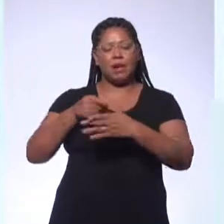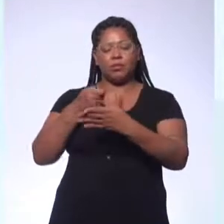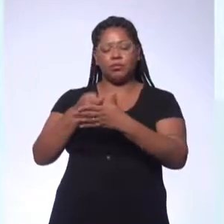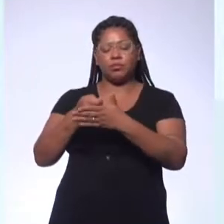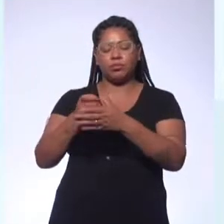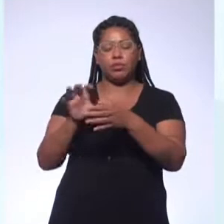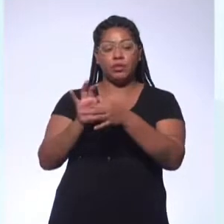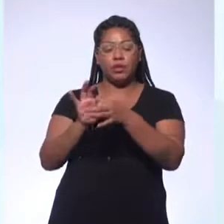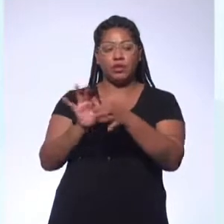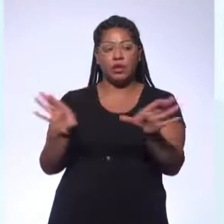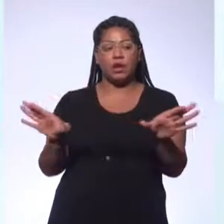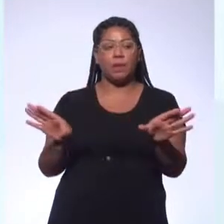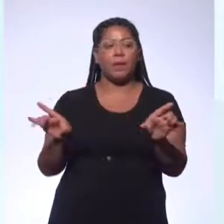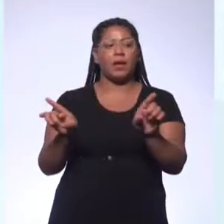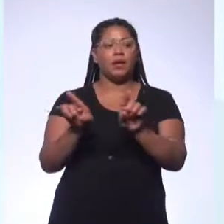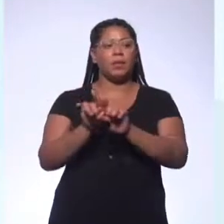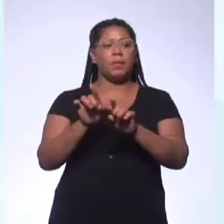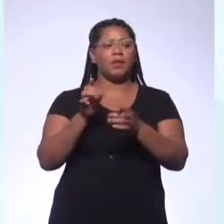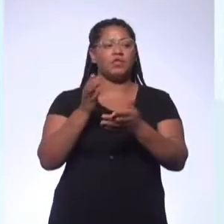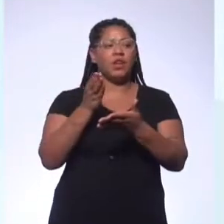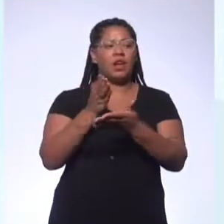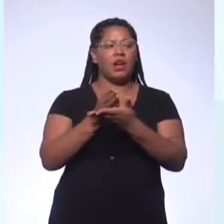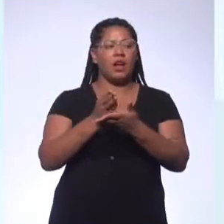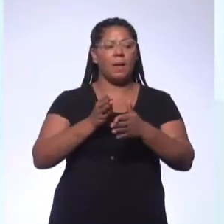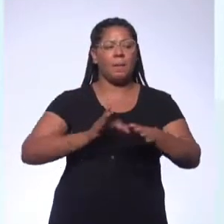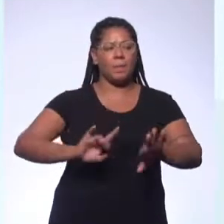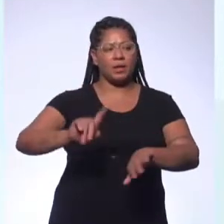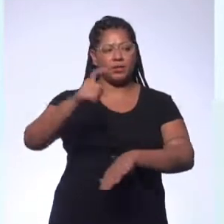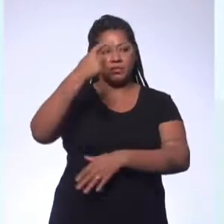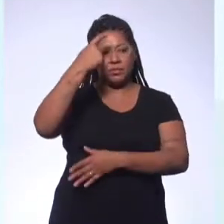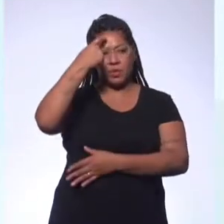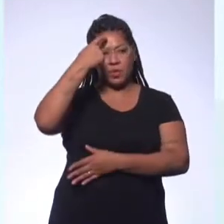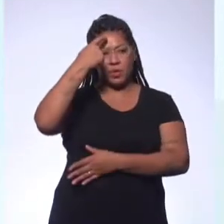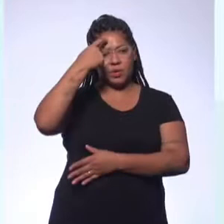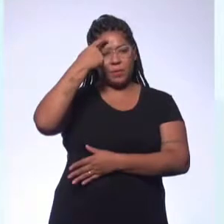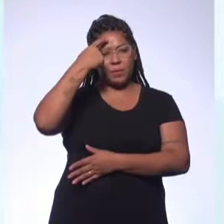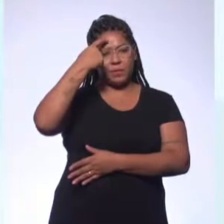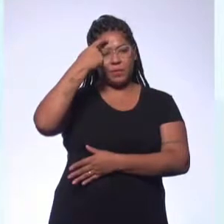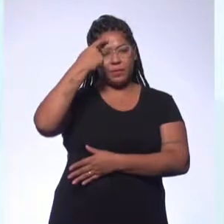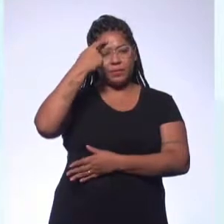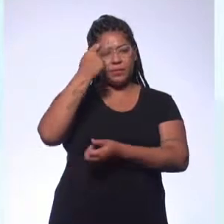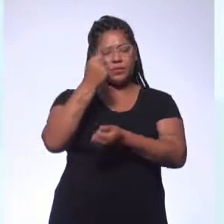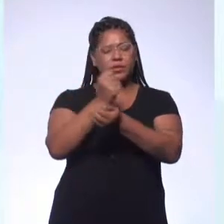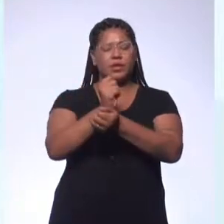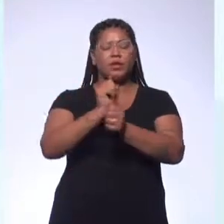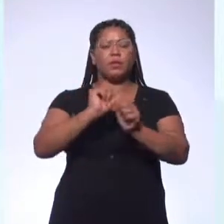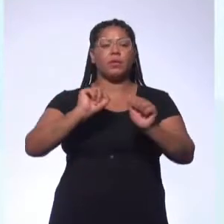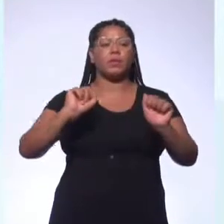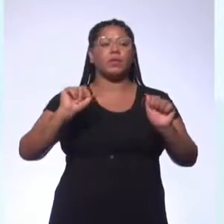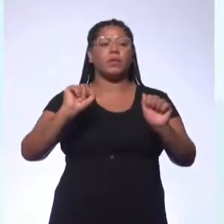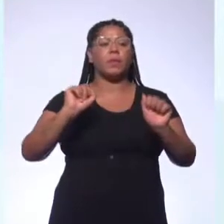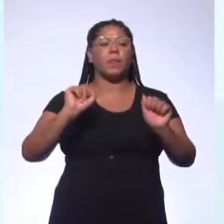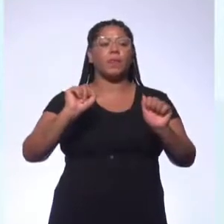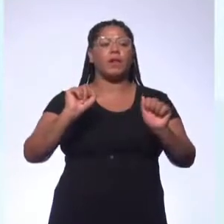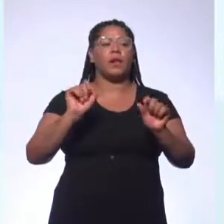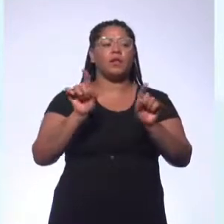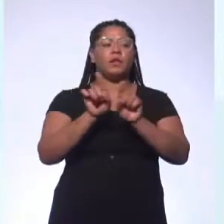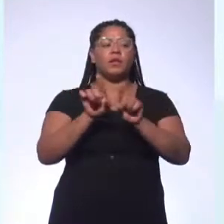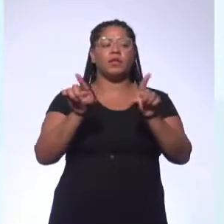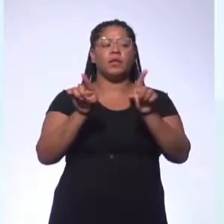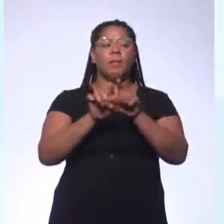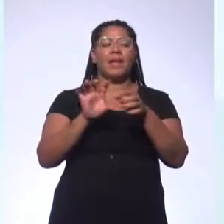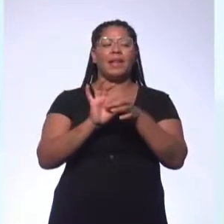de fato, na mentalidade utópica de Joseph Stalin, anistiar